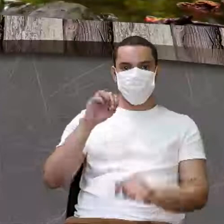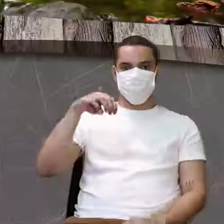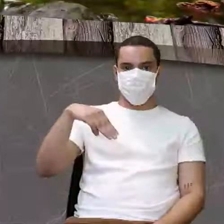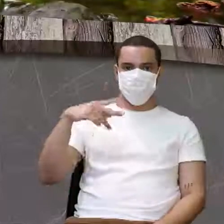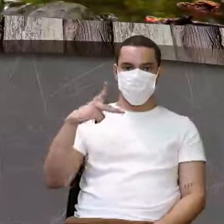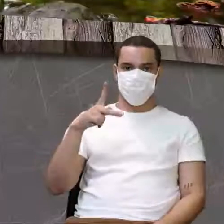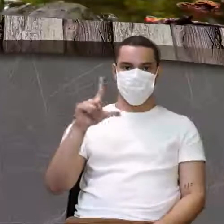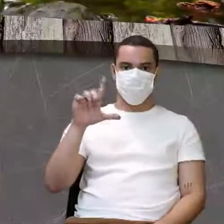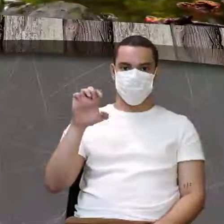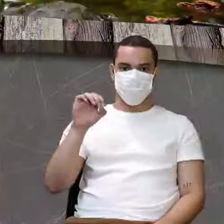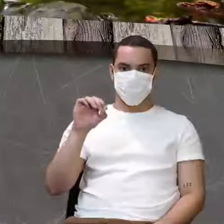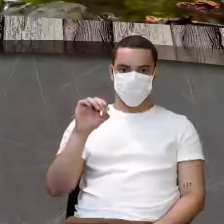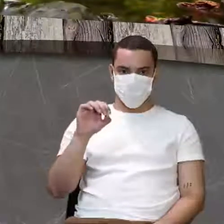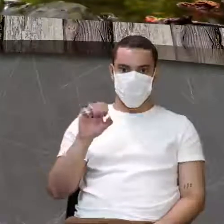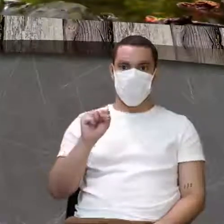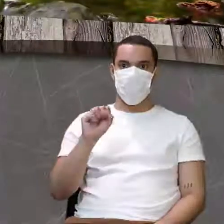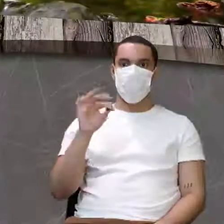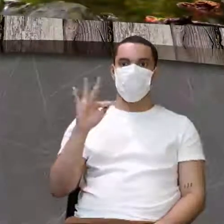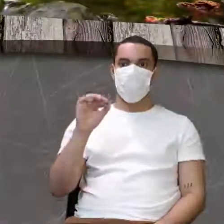simplesiomorfias. Simples assim.